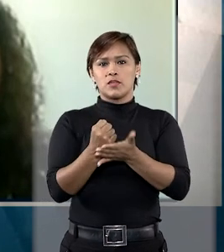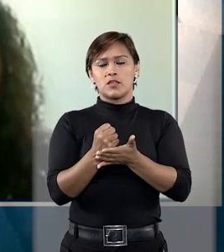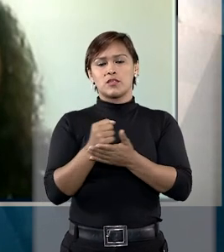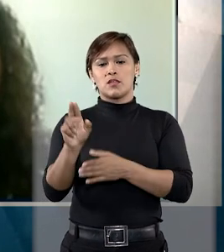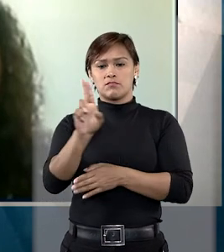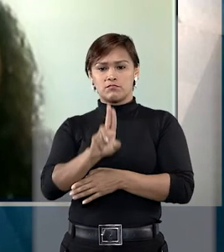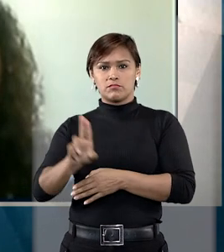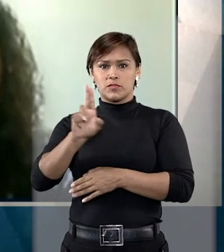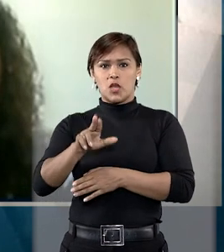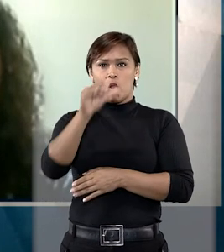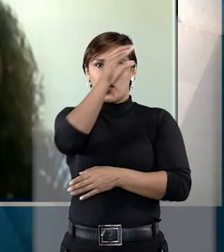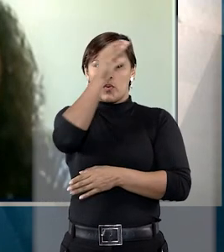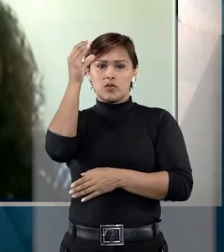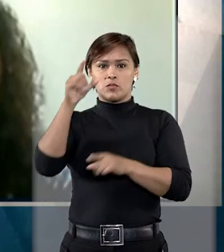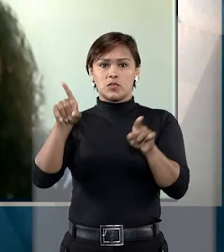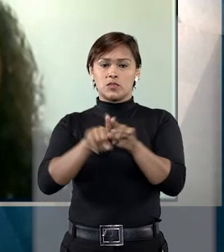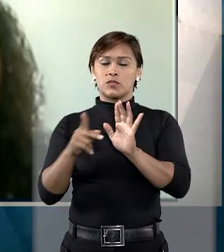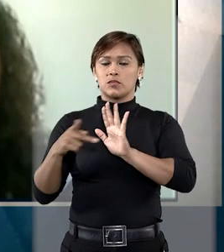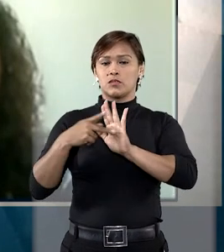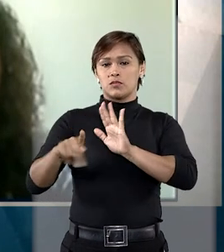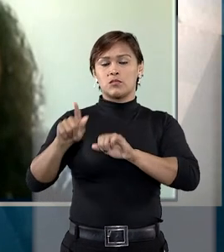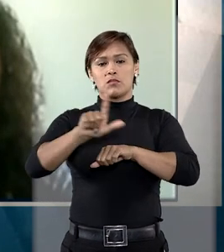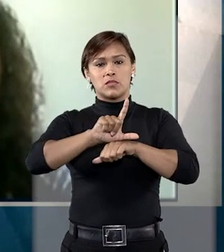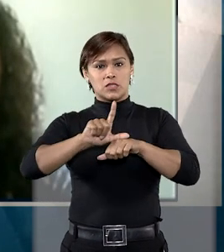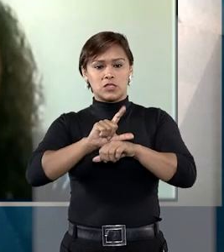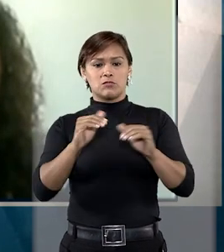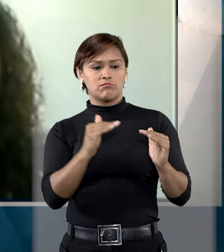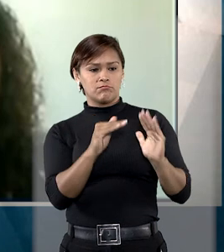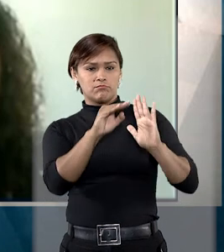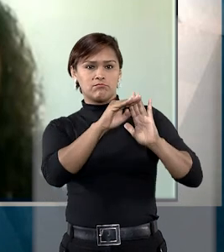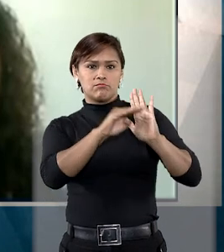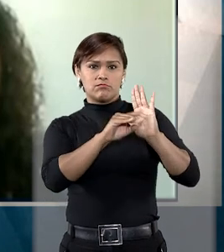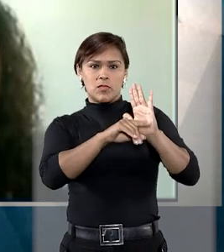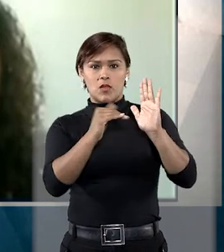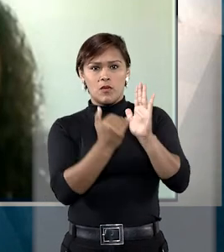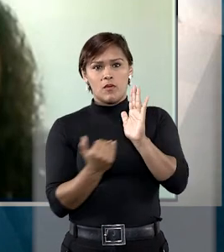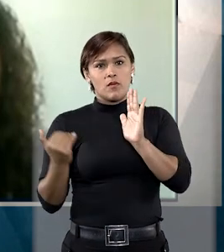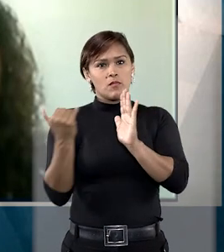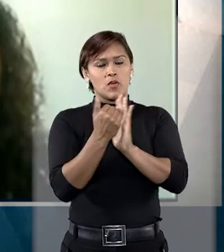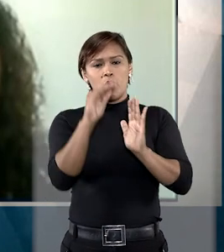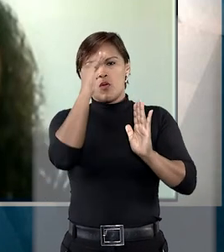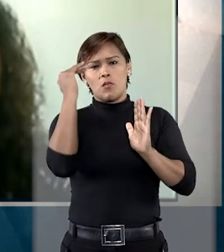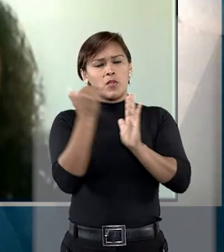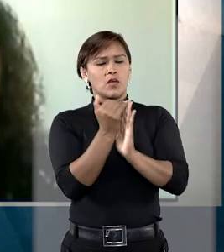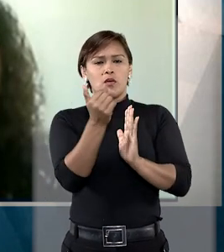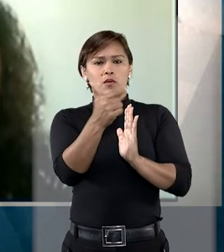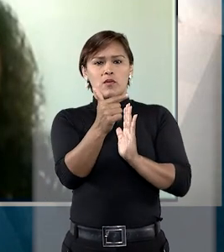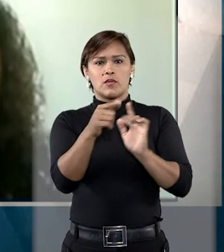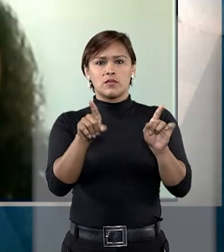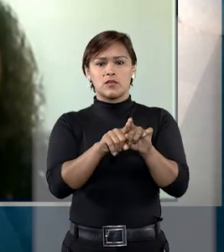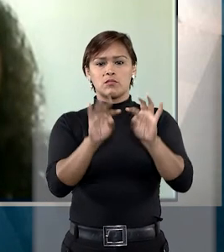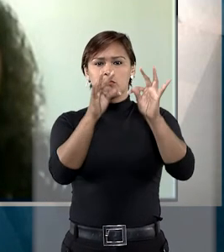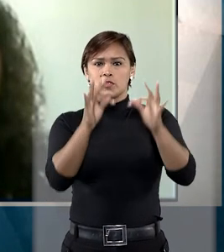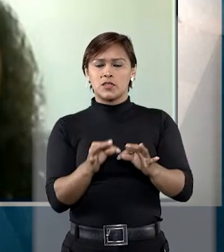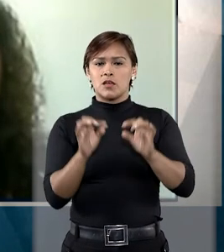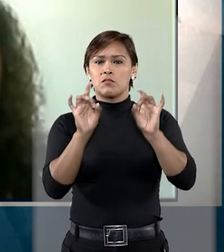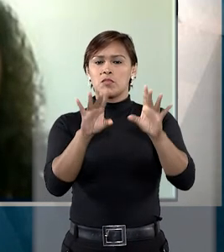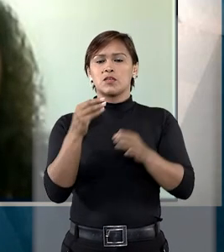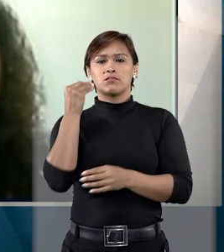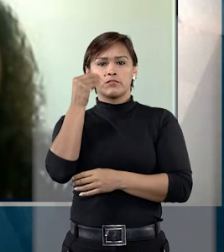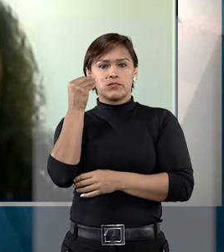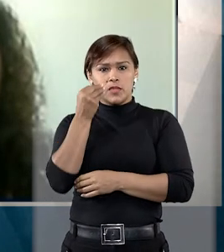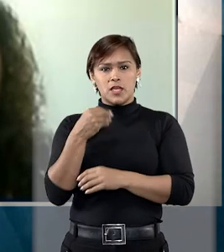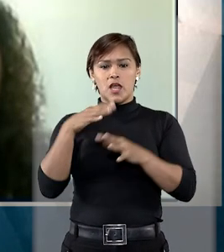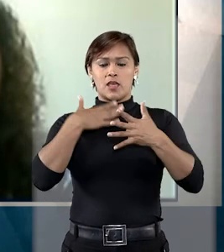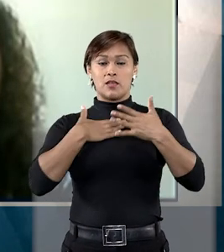pelo consumidor e aqueles que o próprio legislador estabeleceu como de cobertura não obrigatória, como tratamentos